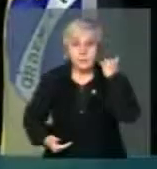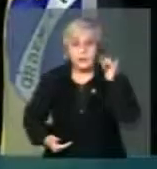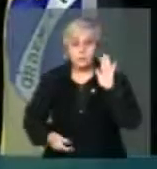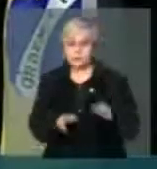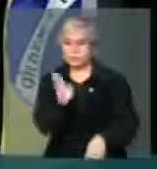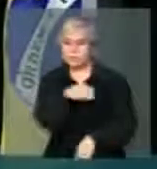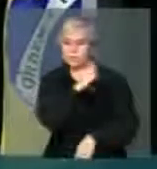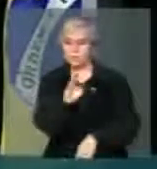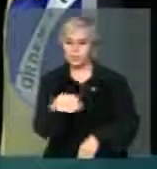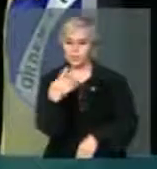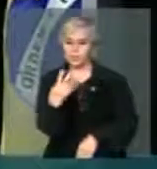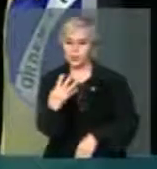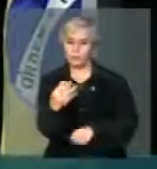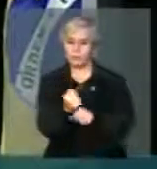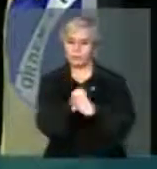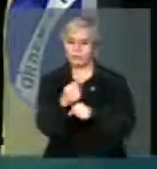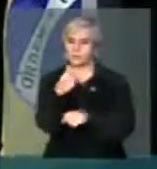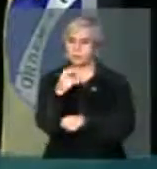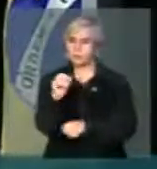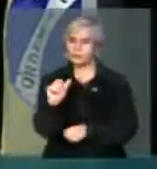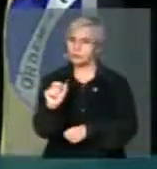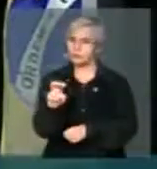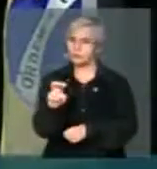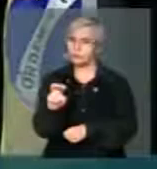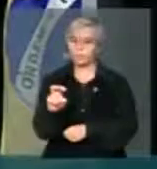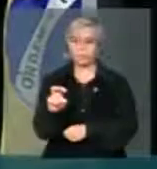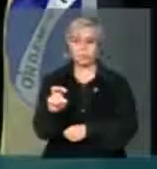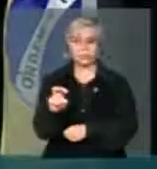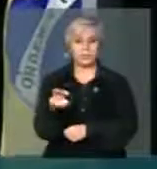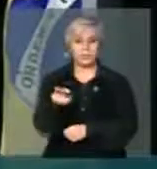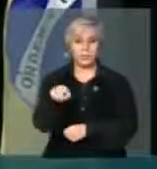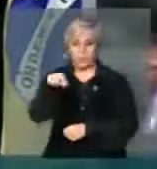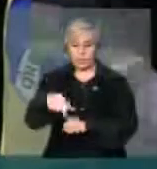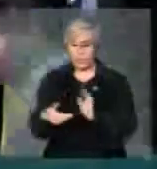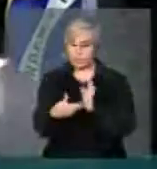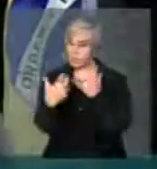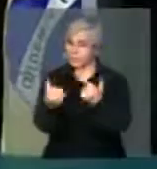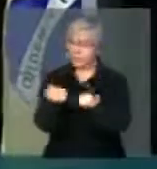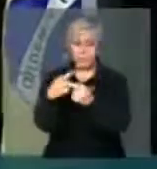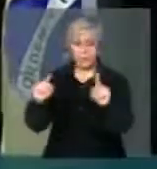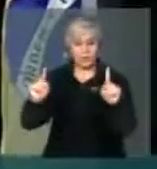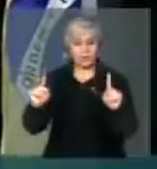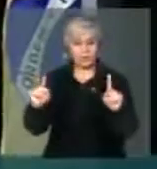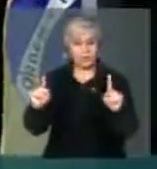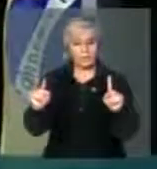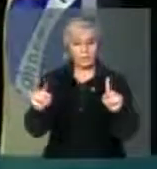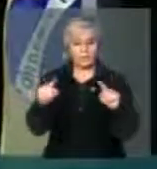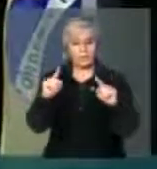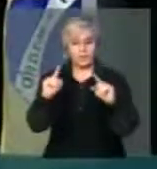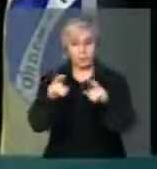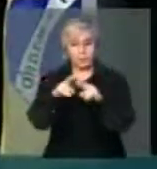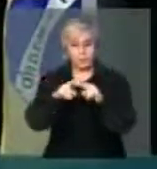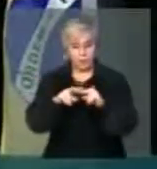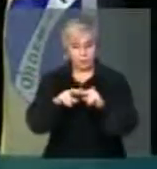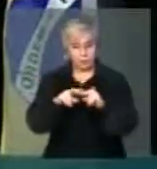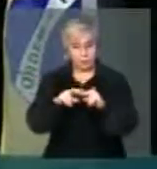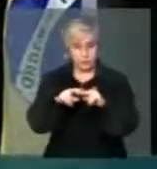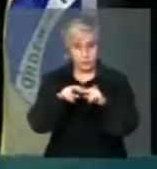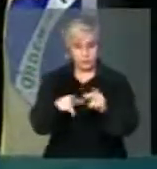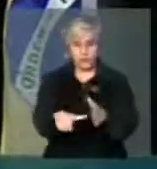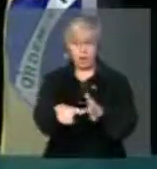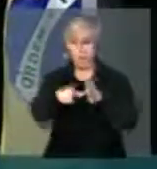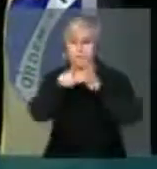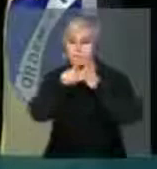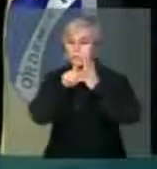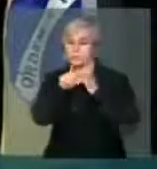veto 4 de 2015 seria rejeitado por esta casa e, para se antecipar à rejeição